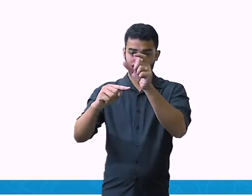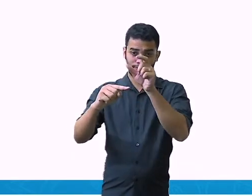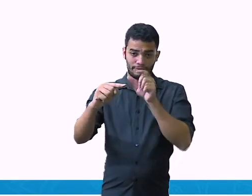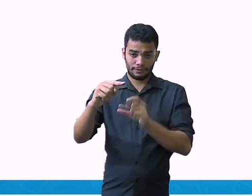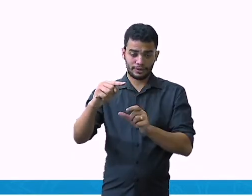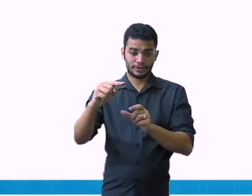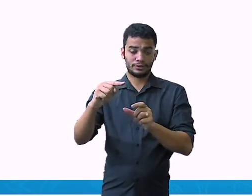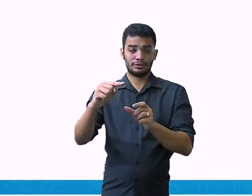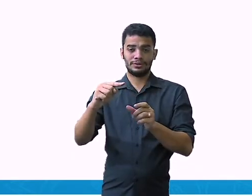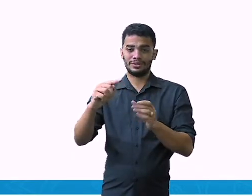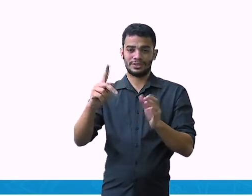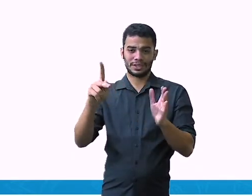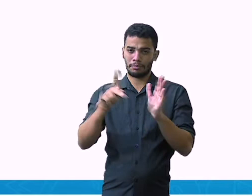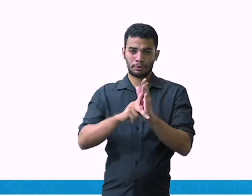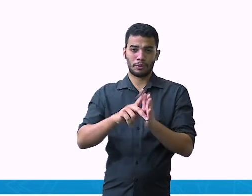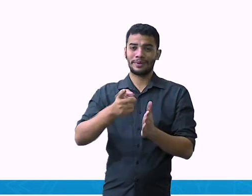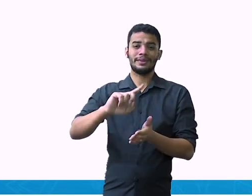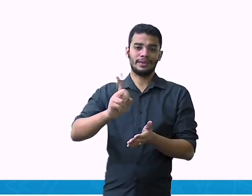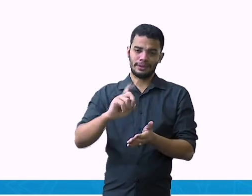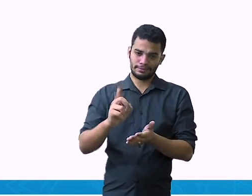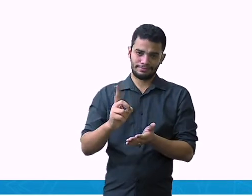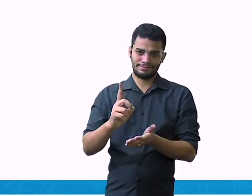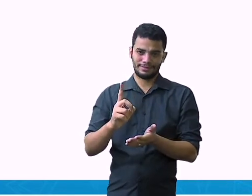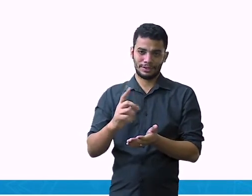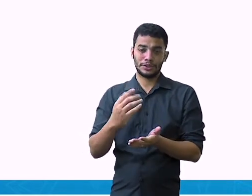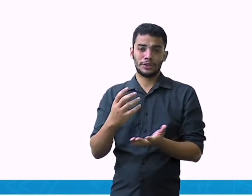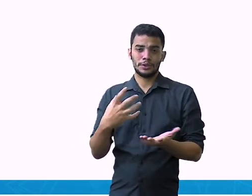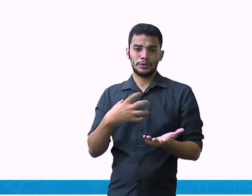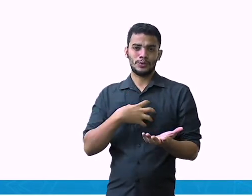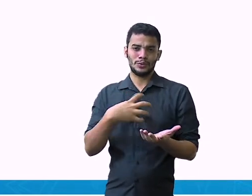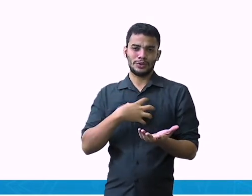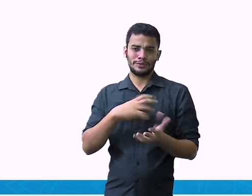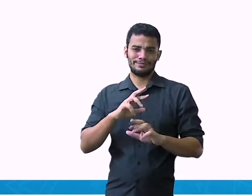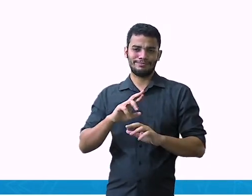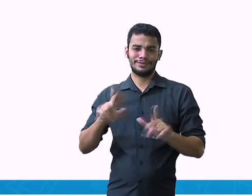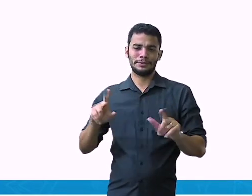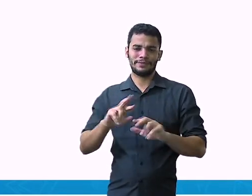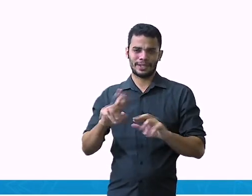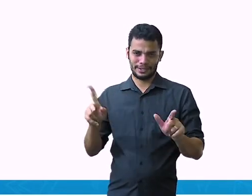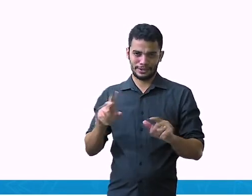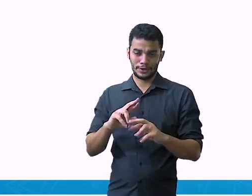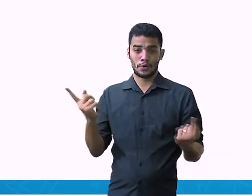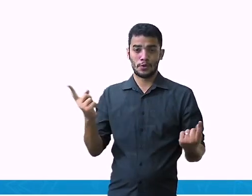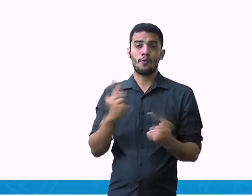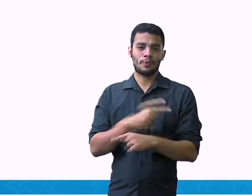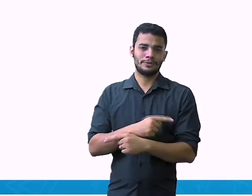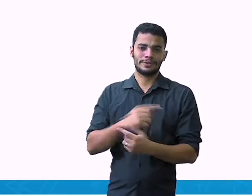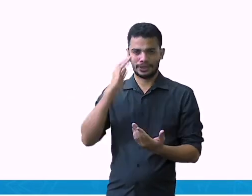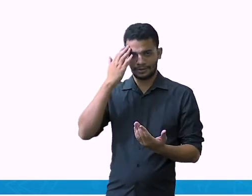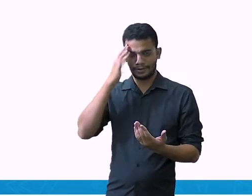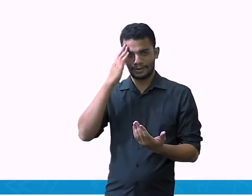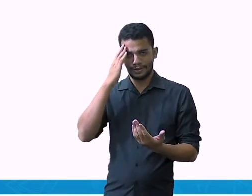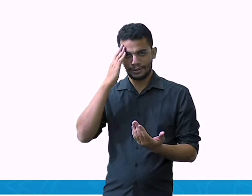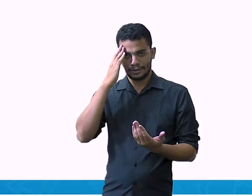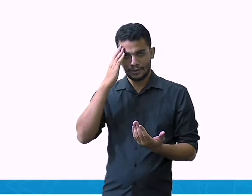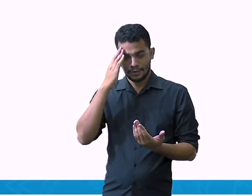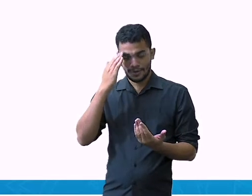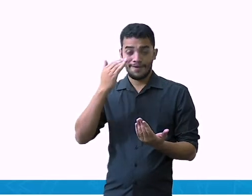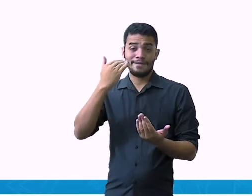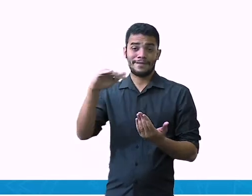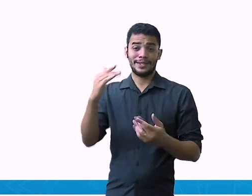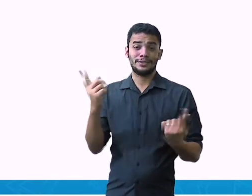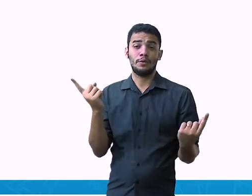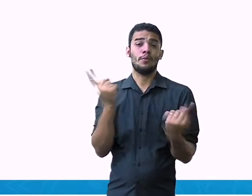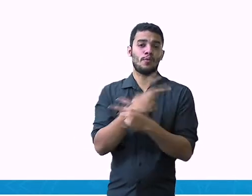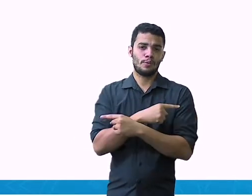numerador, o número que fica em cima, for maior que o meu denominador, que é o número que fica embaixo, ela vai ser chamada de fração